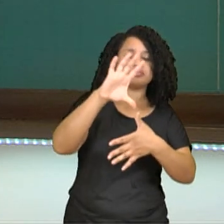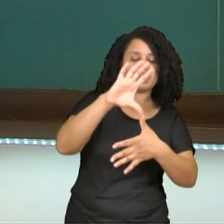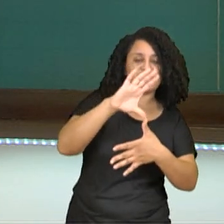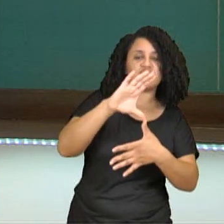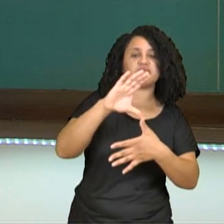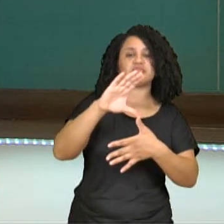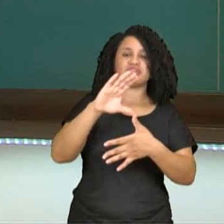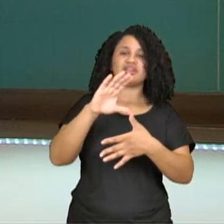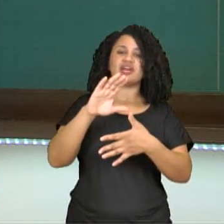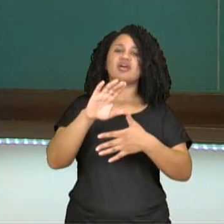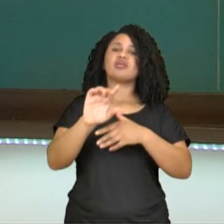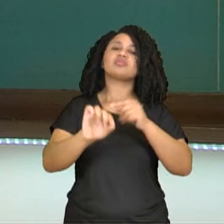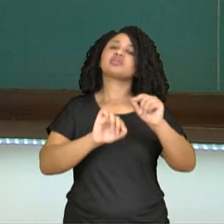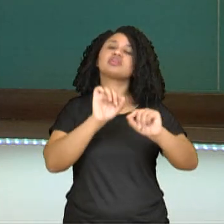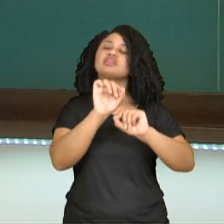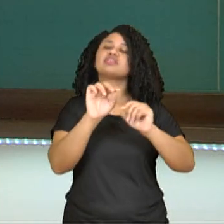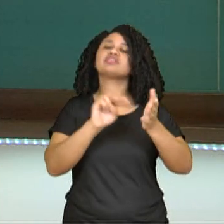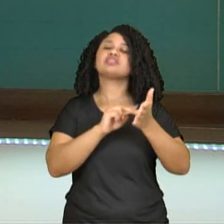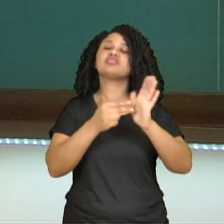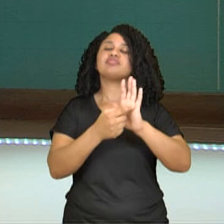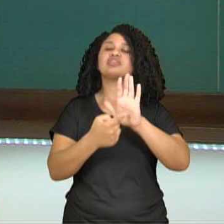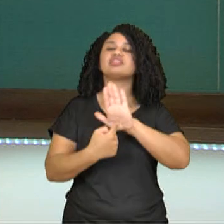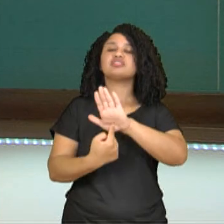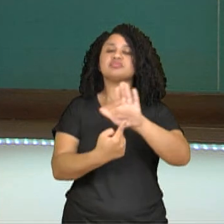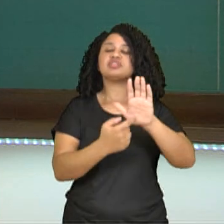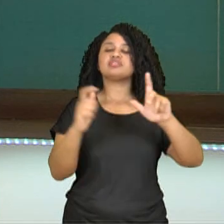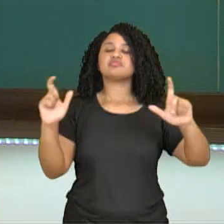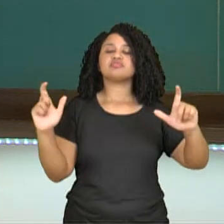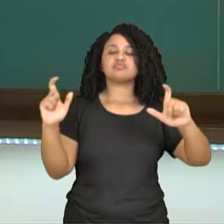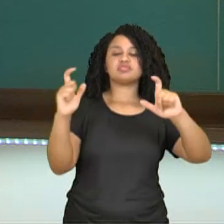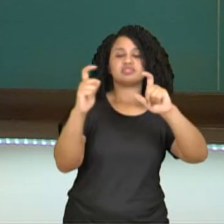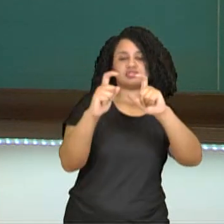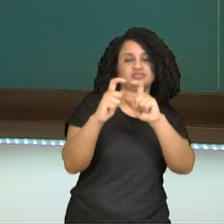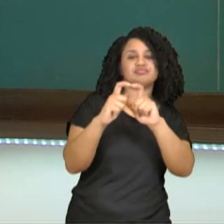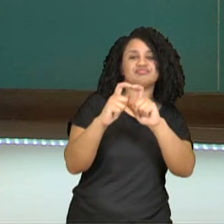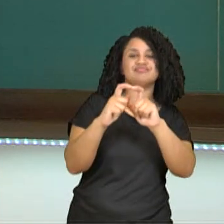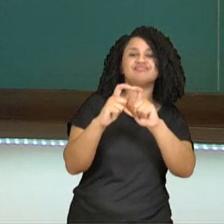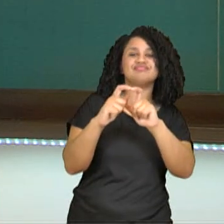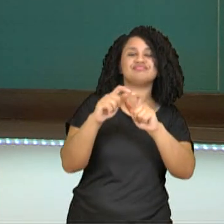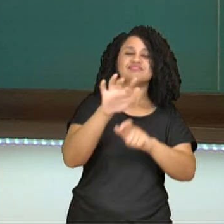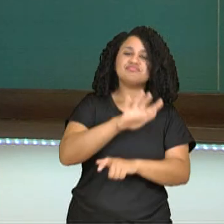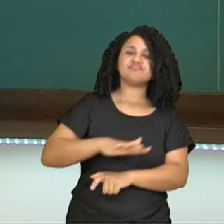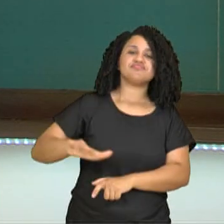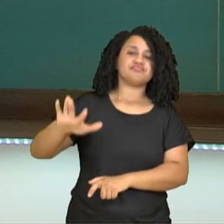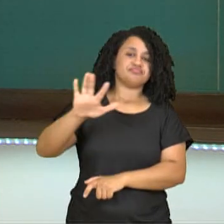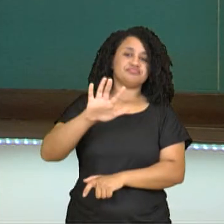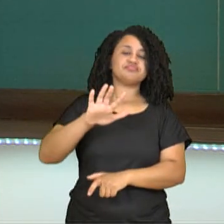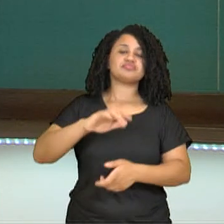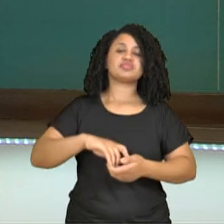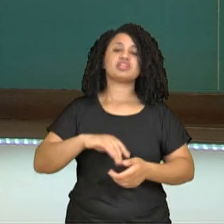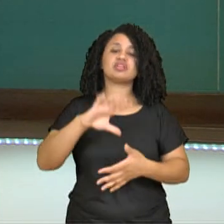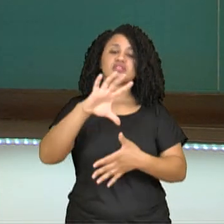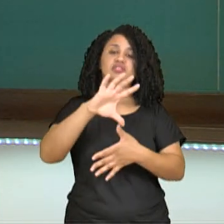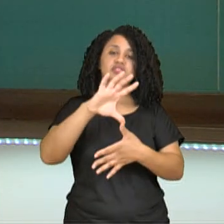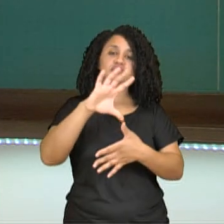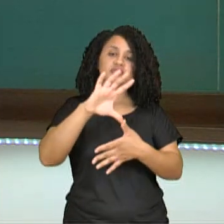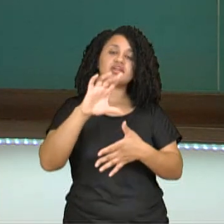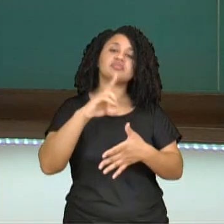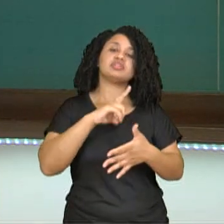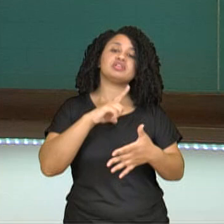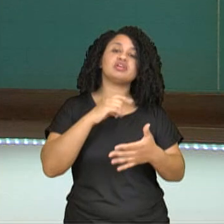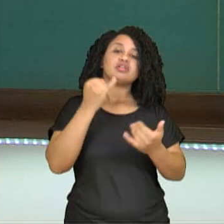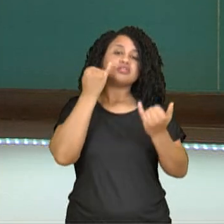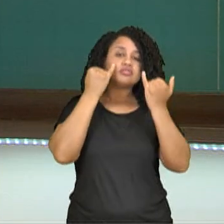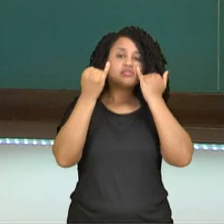cartografia, nós estamos falando de representações reduzidas da realidade. E esses mapas é que vão trazer informações